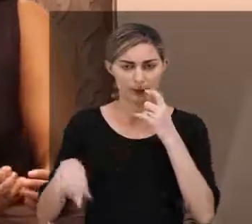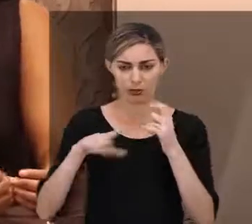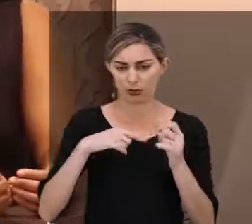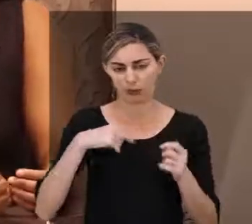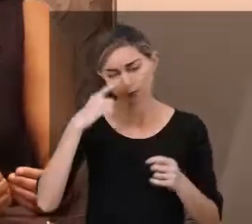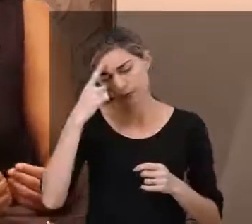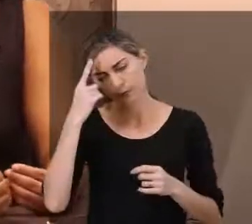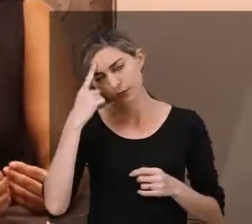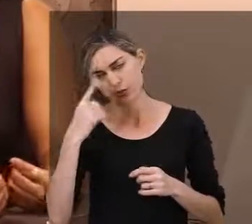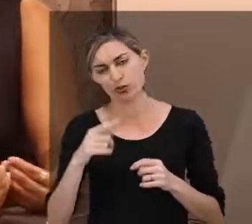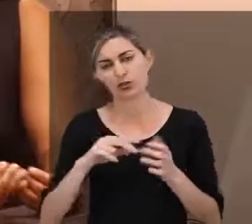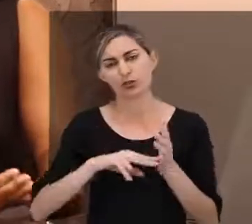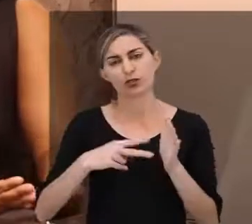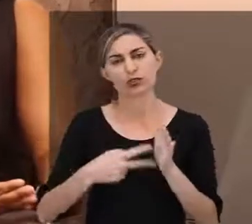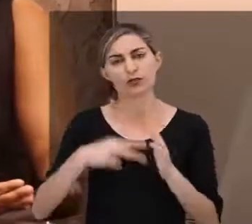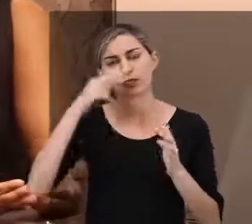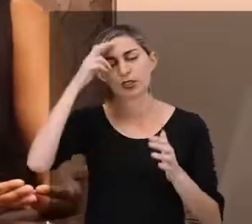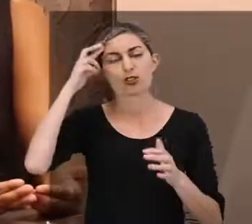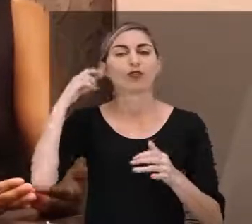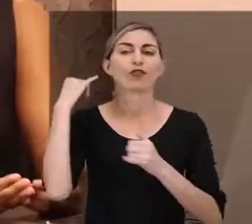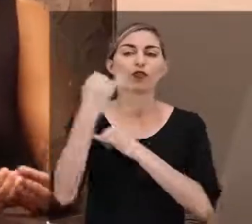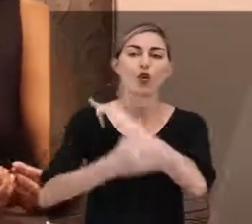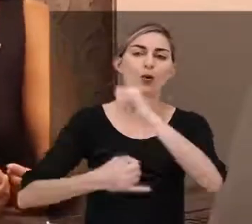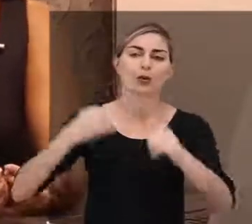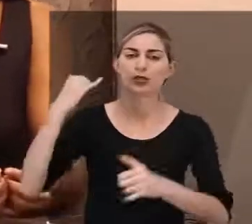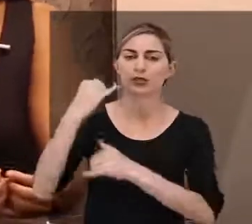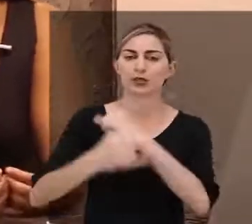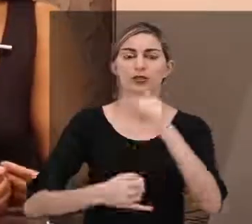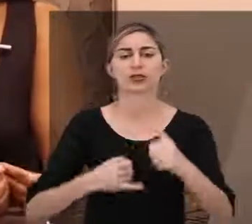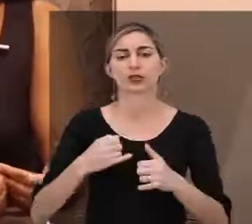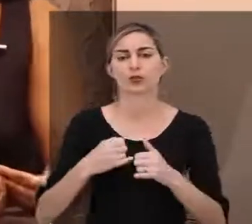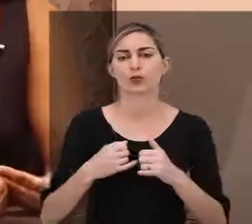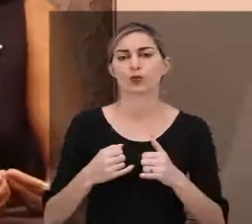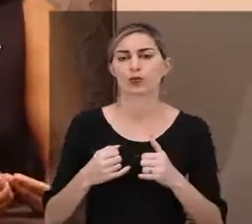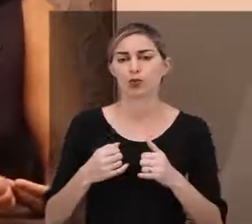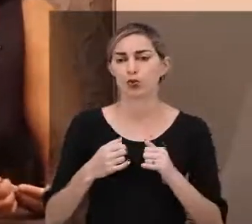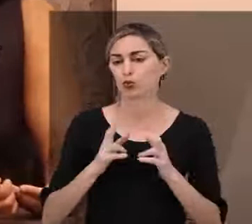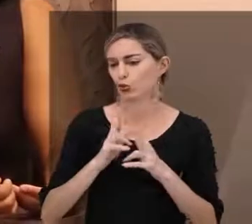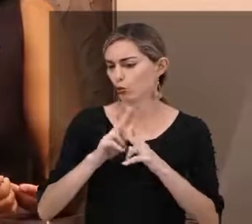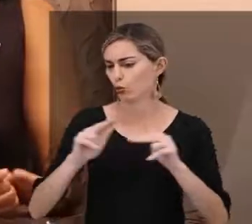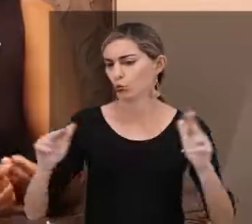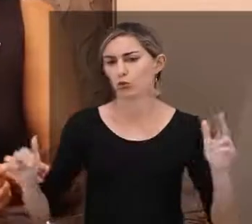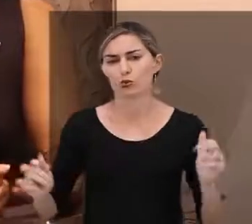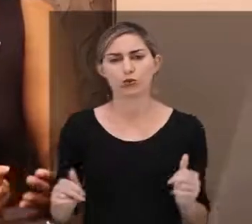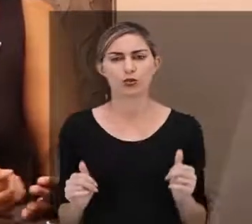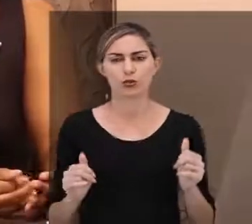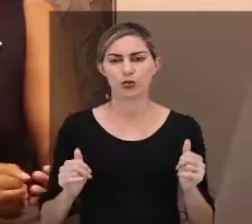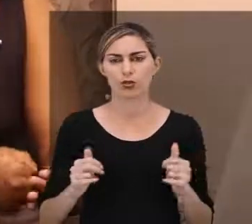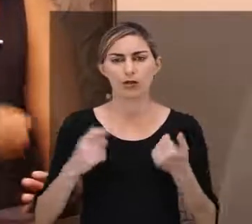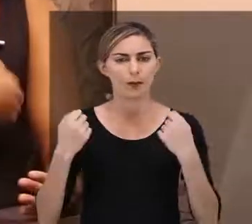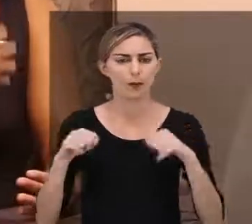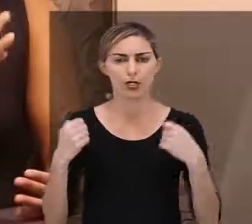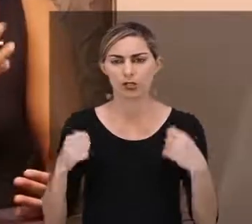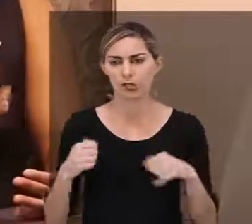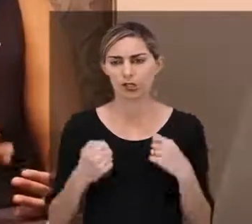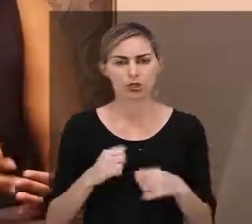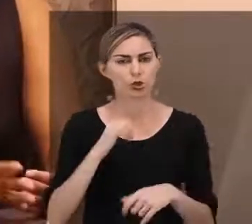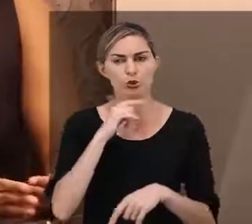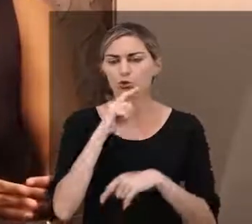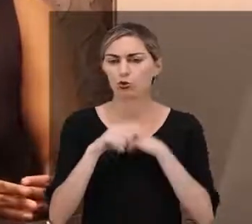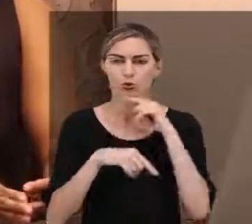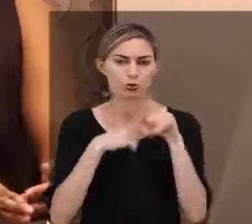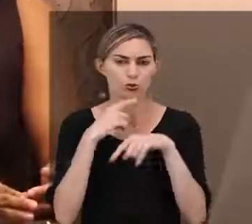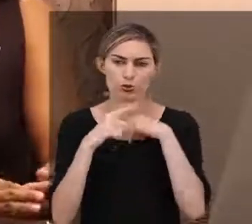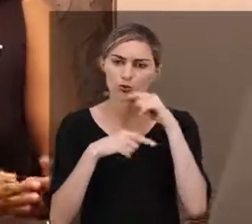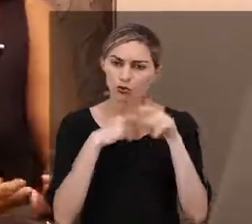cabeça, significa que a gente vai colocar mais informações. E a informação nunca é demais. A gente tem que botar, se não conseguir botar